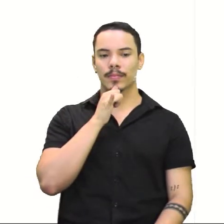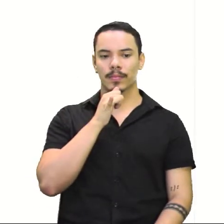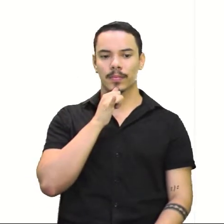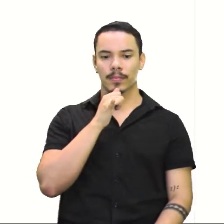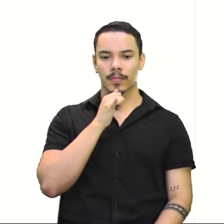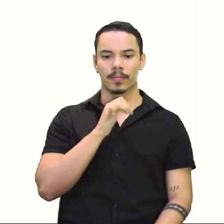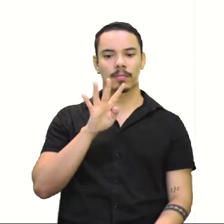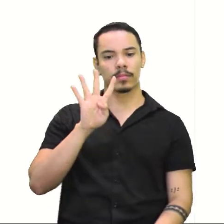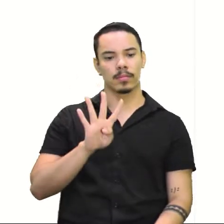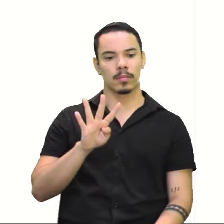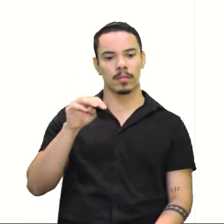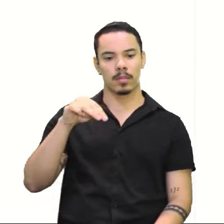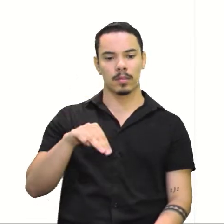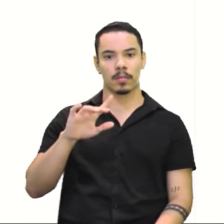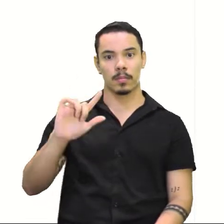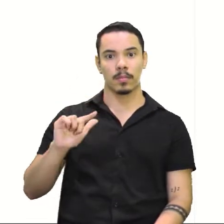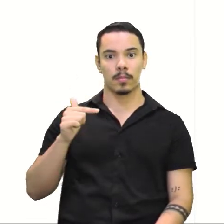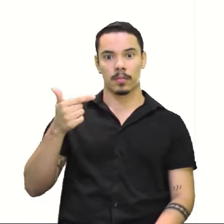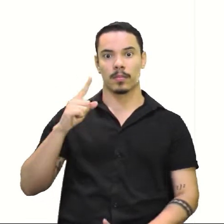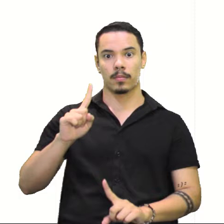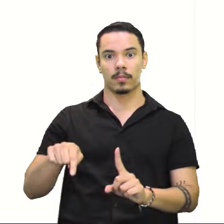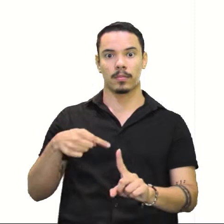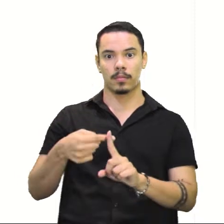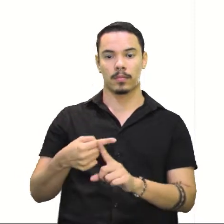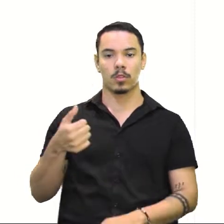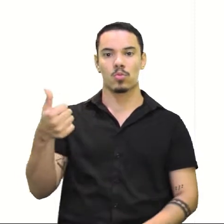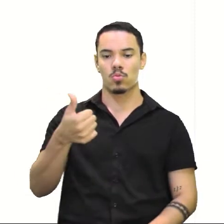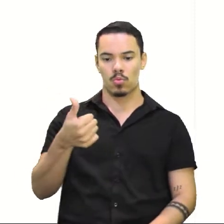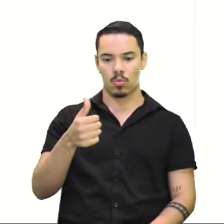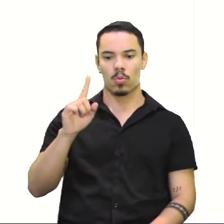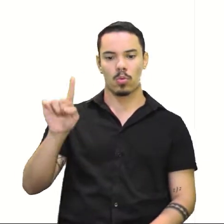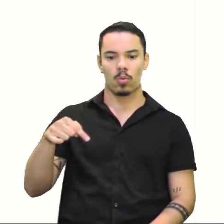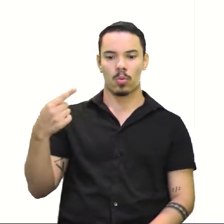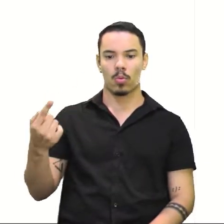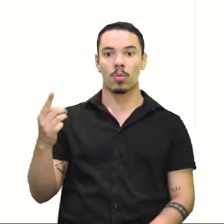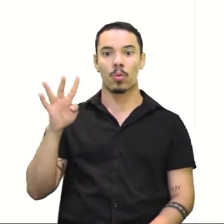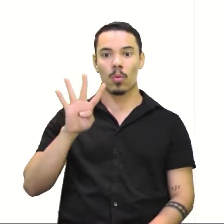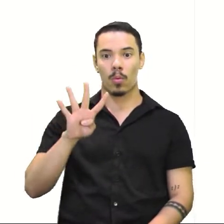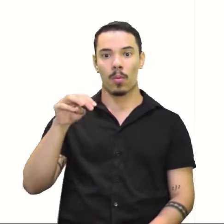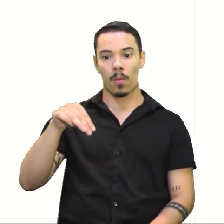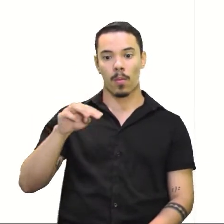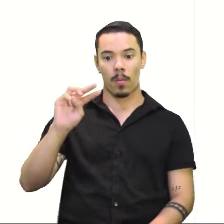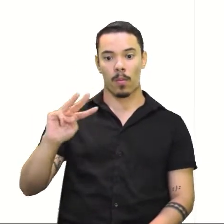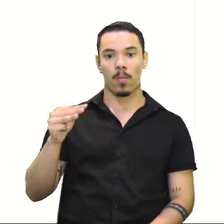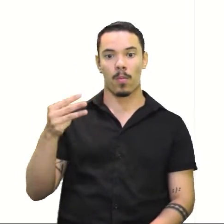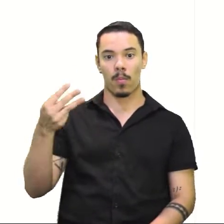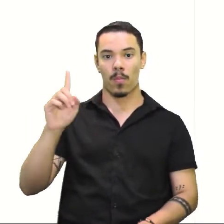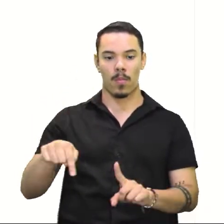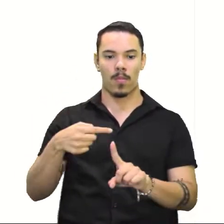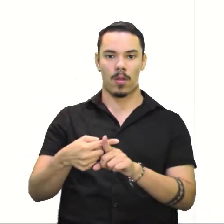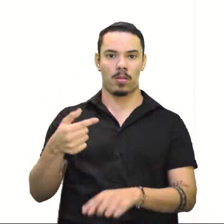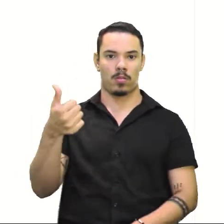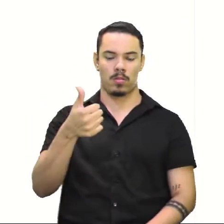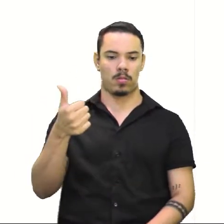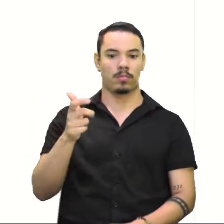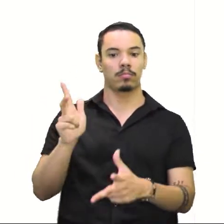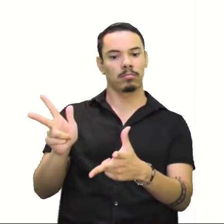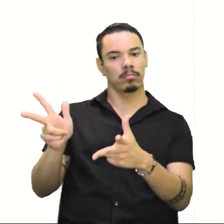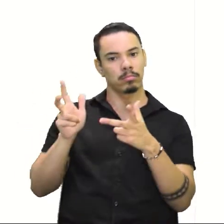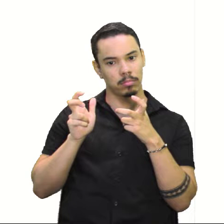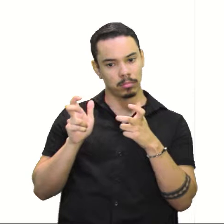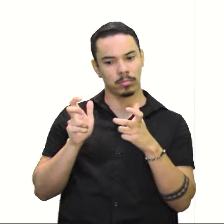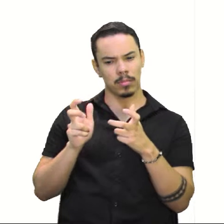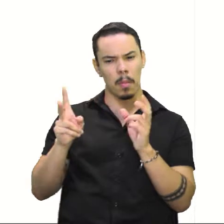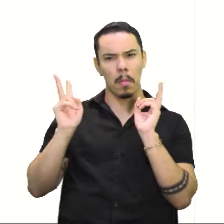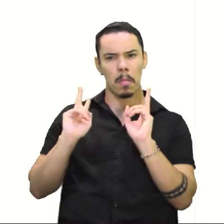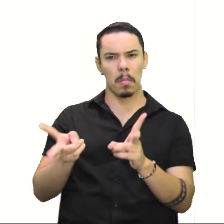4m ao quadrado mais 1. E o outro polinômio, 4m ao cubo mais 1. Observem que os coeficientes numéricos são os